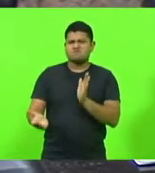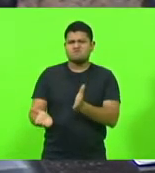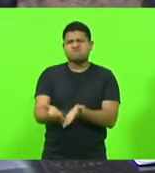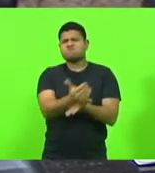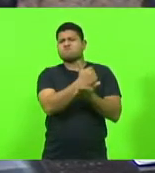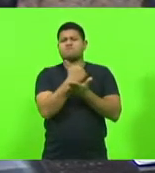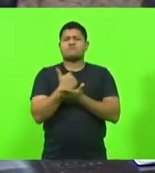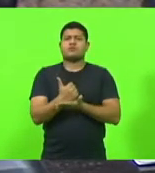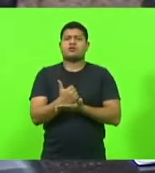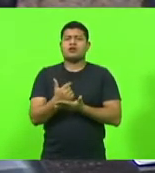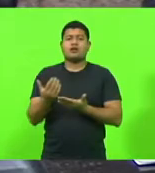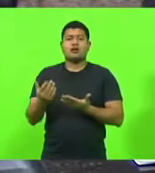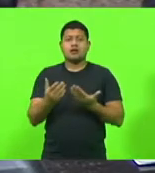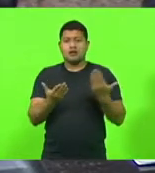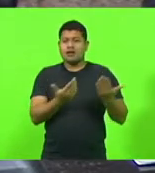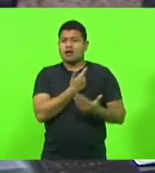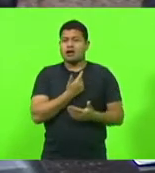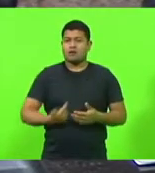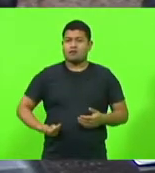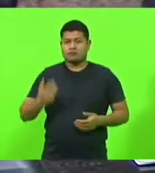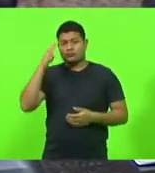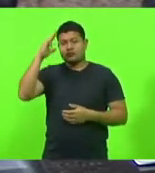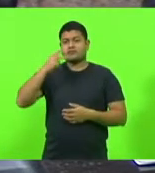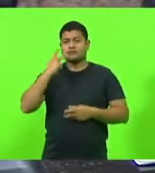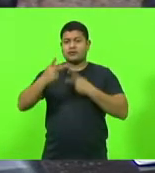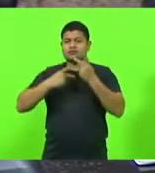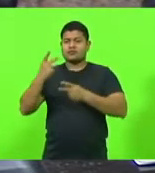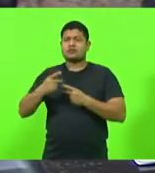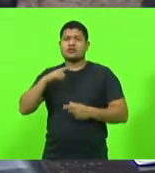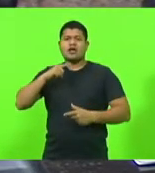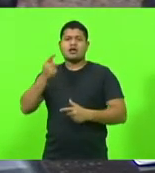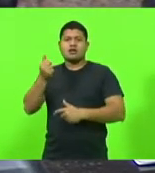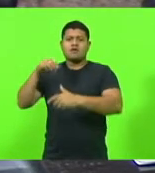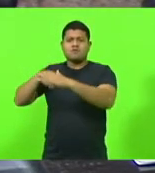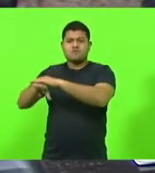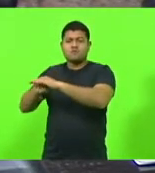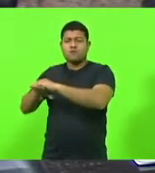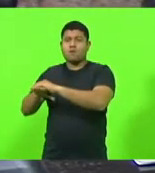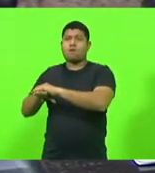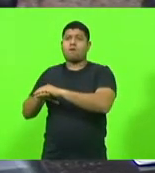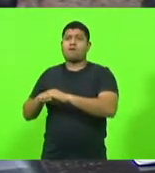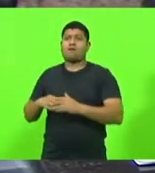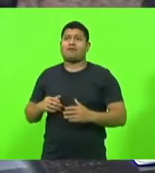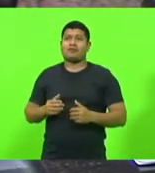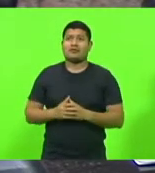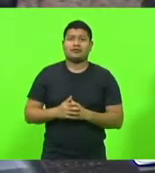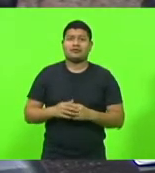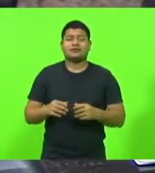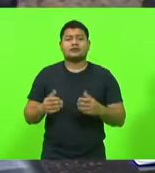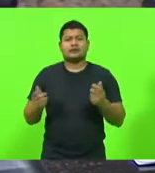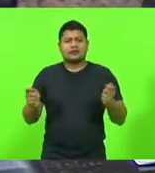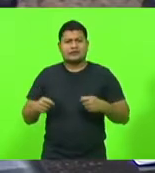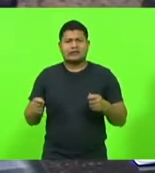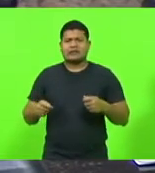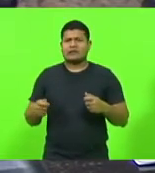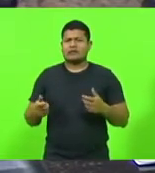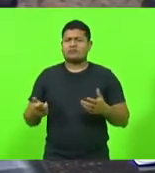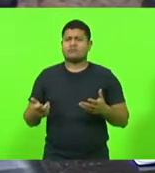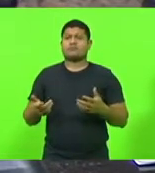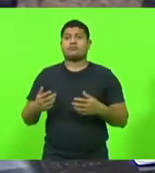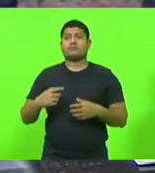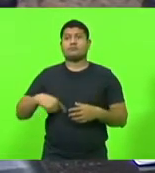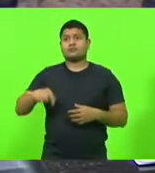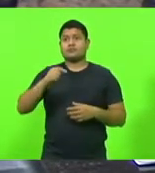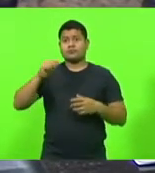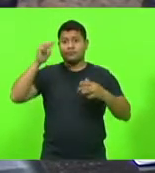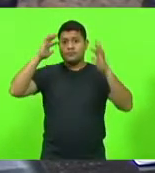que tem dinheiro no caixa, que tem dinheiro para fazer e acontecer no governo. Vamos pensar